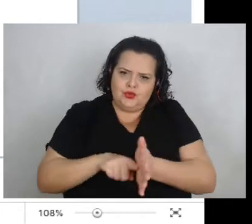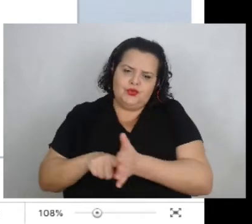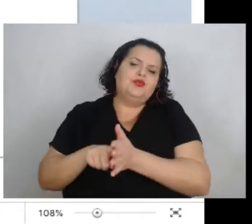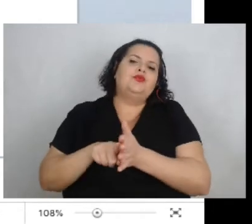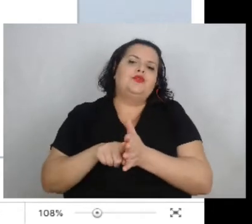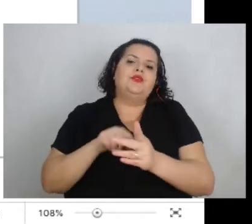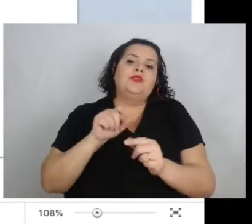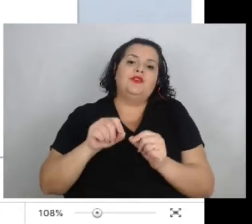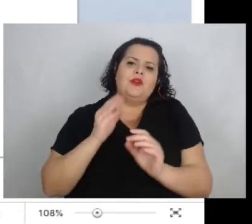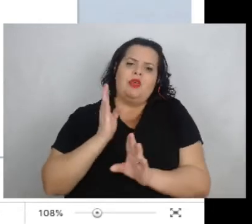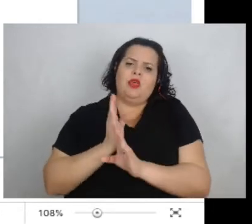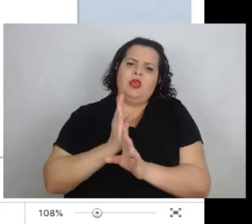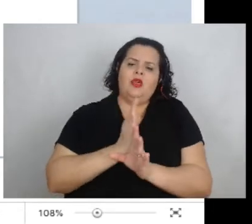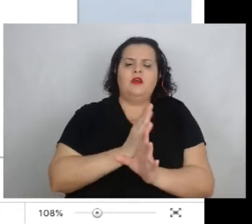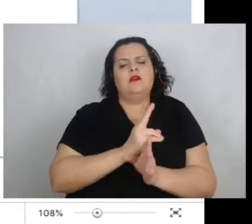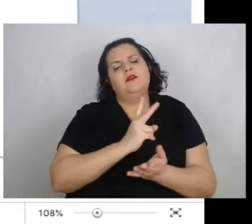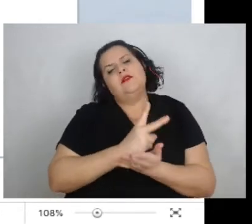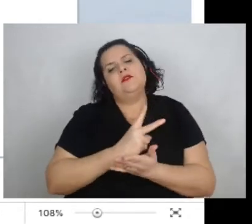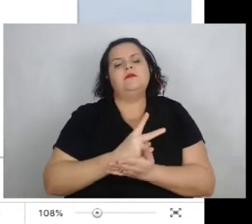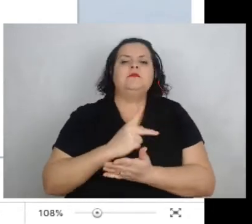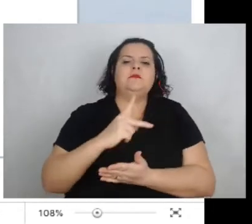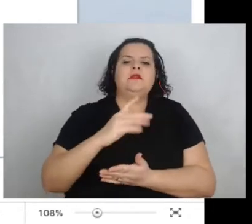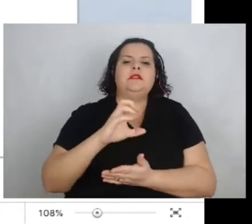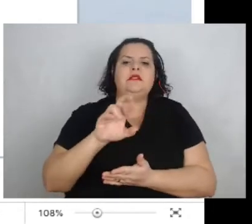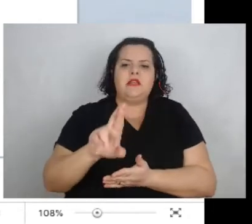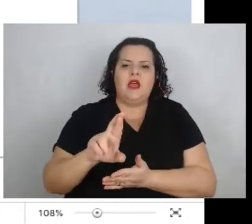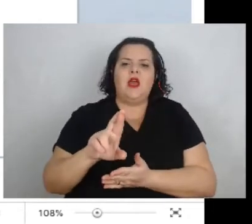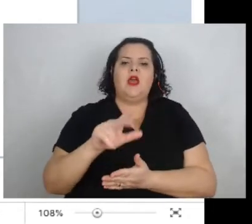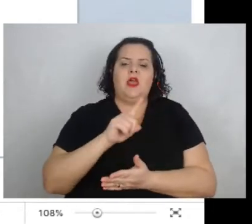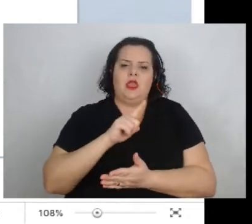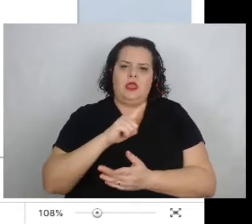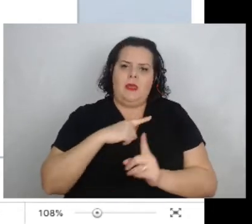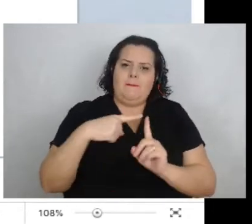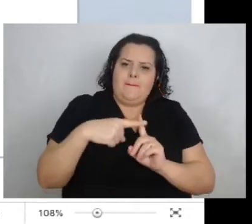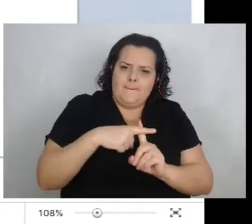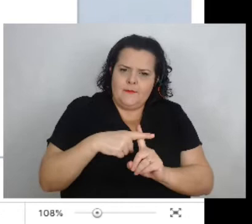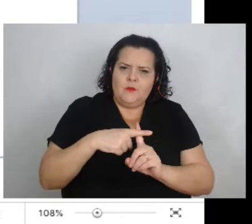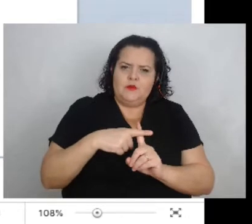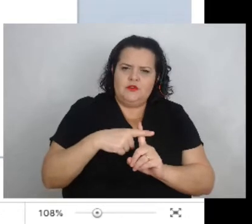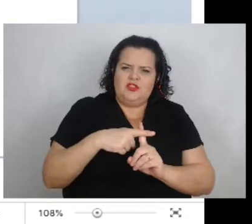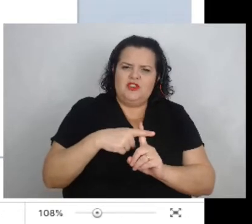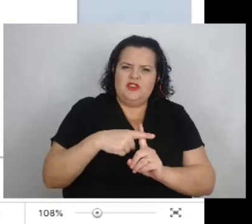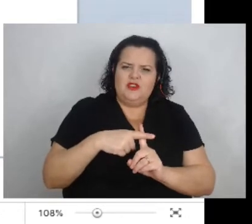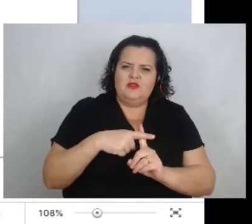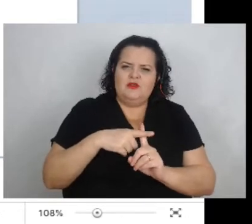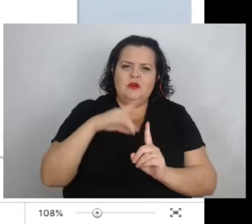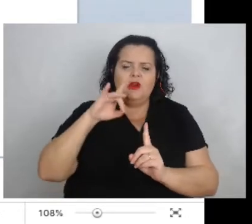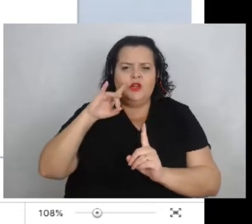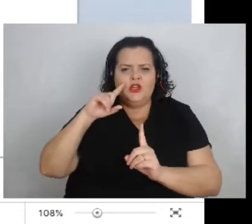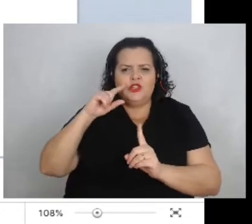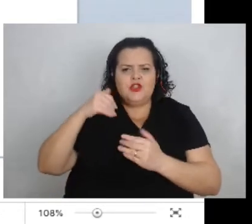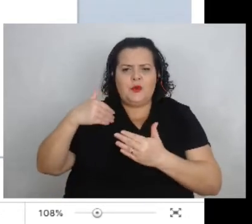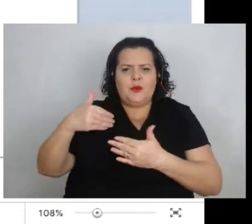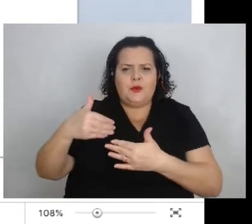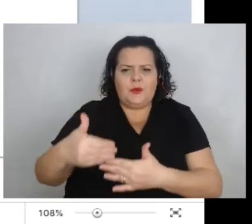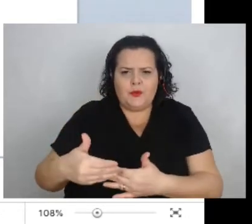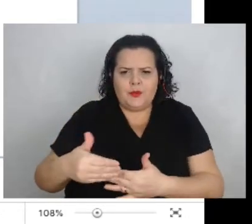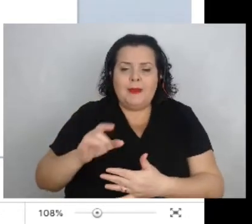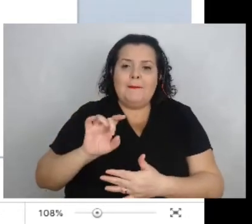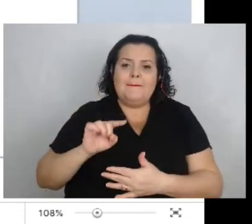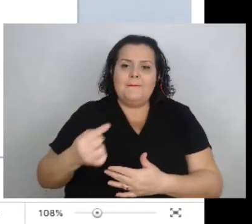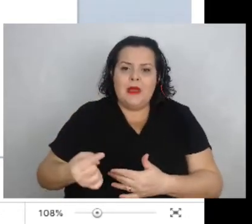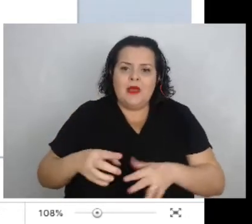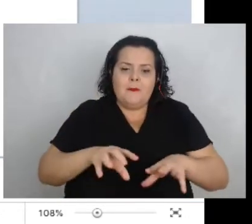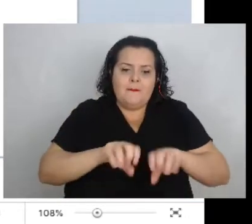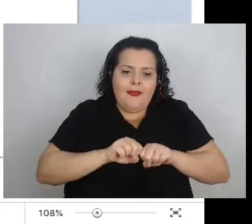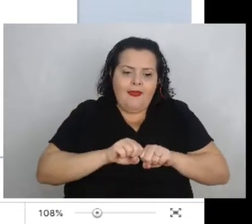ter PCR positivo por longos períodos, a cultura em 9 pacientes só era positiva